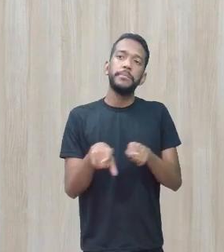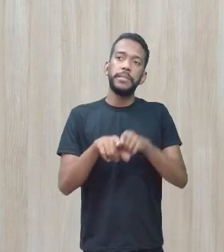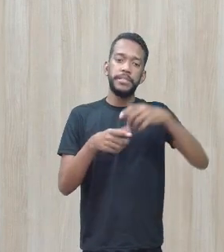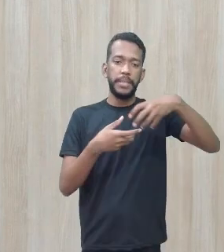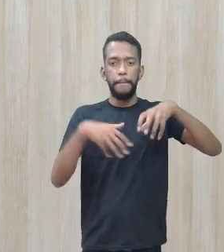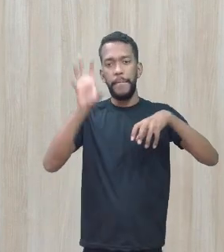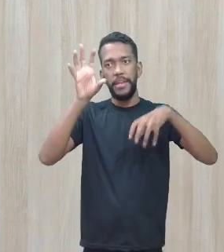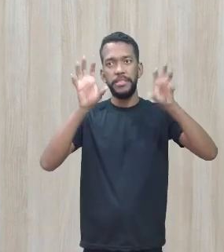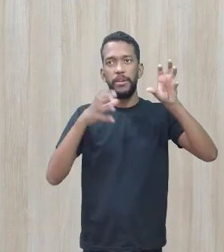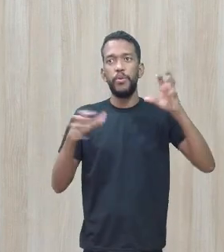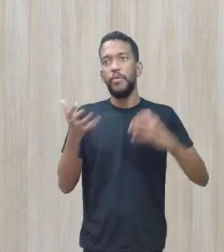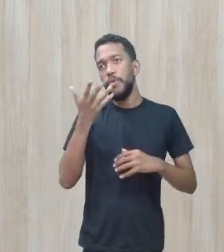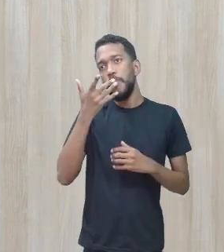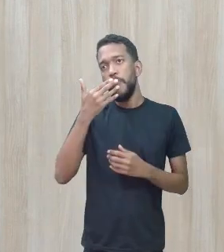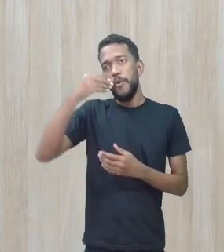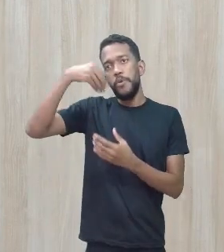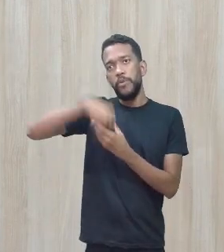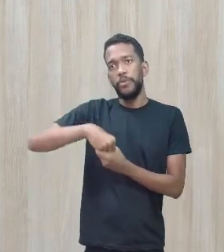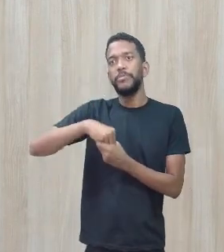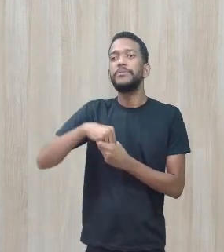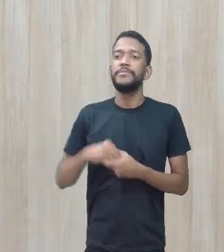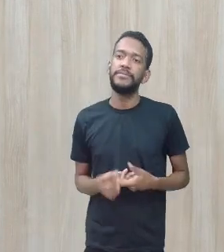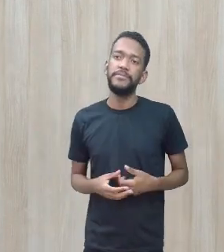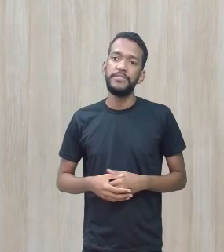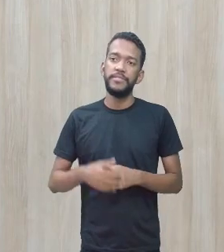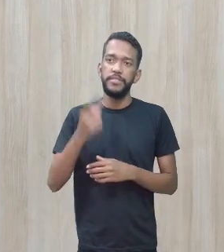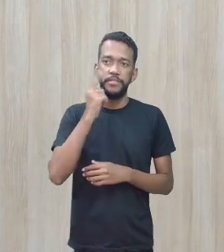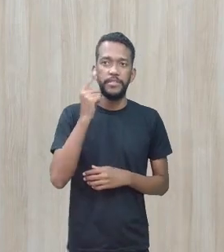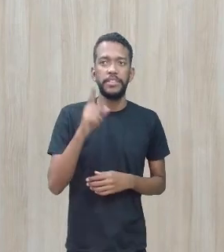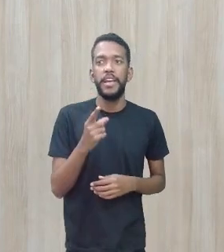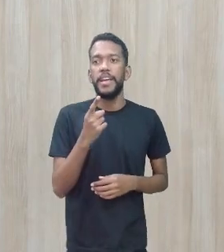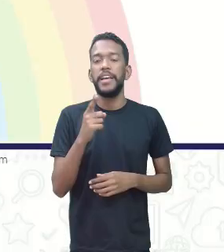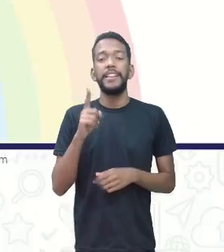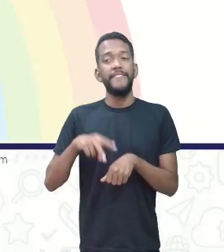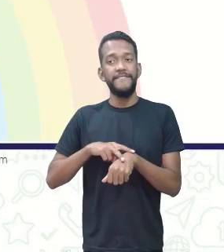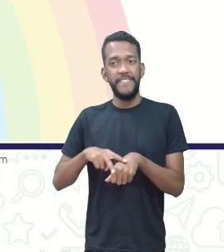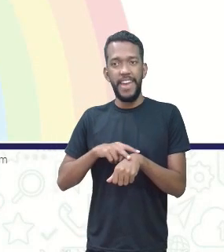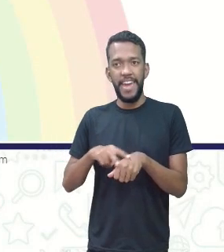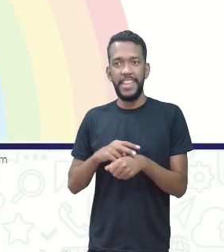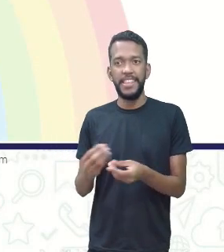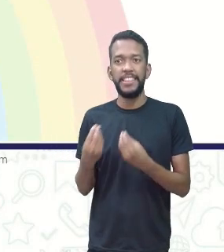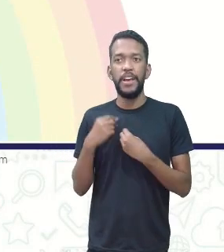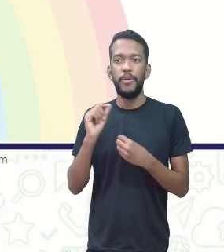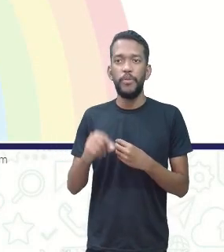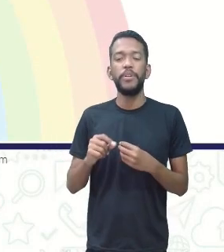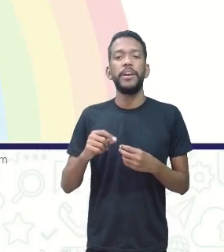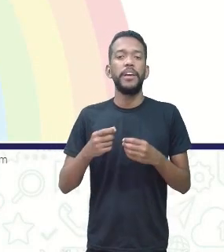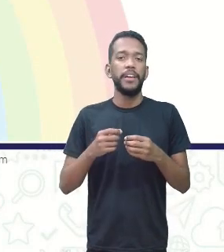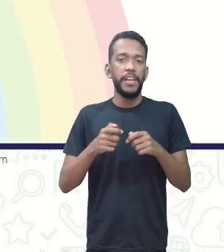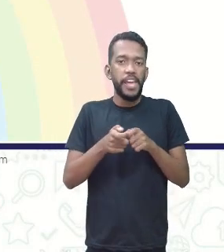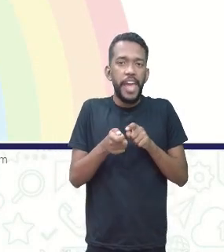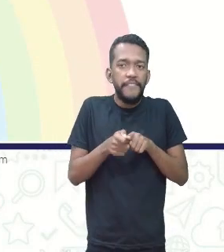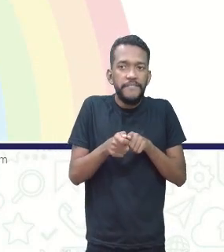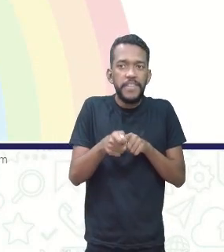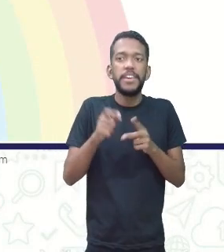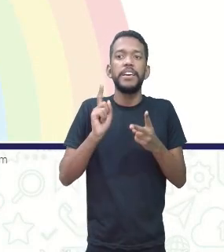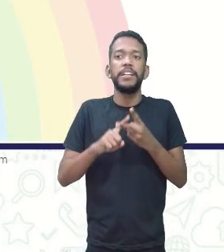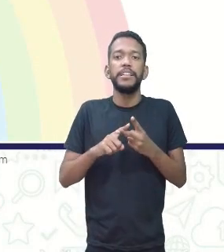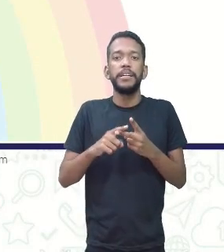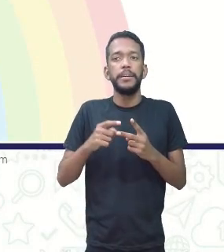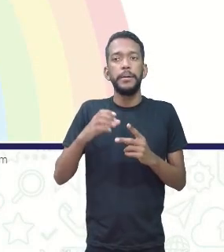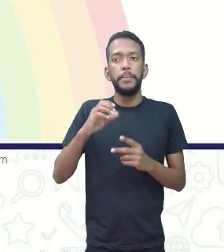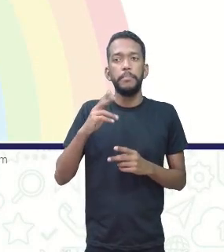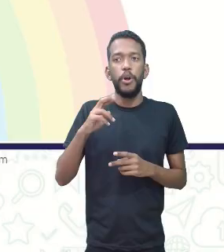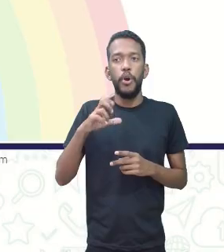separação por cores desses alimentos. Aqui a gente tem o verde trazendo para a gente a ervilha, o brócolis, o